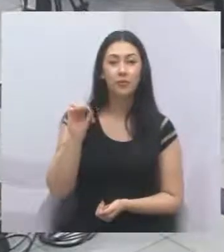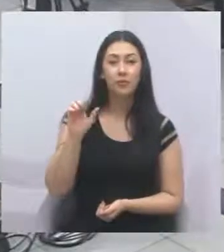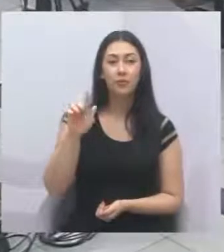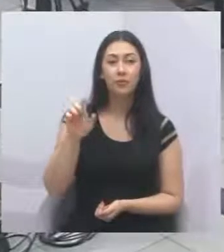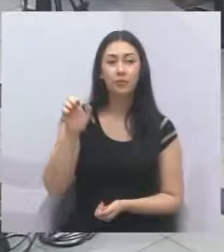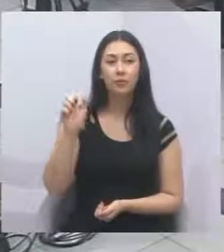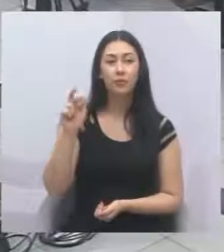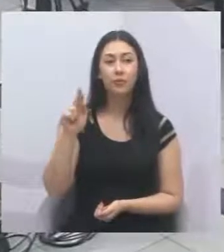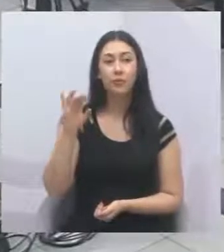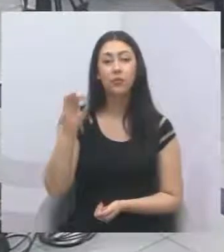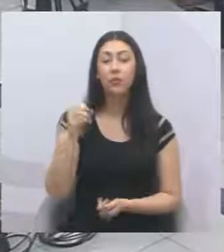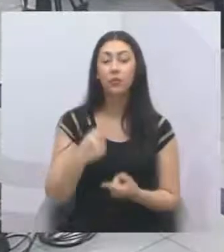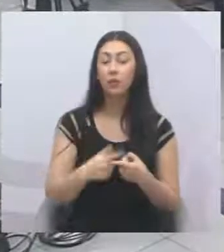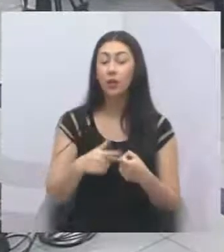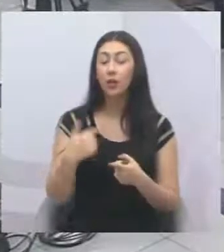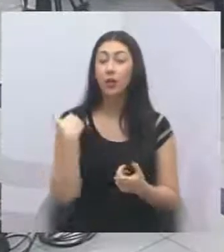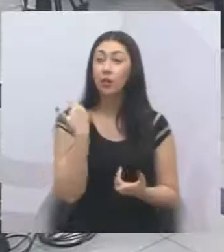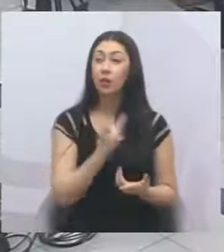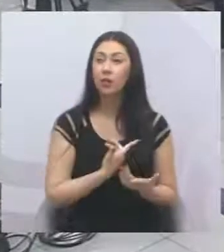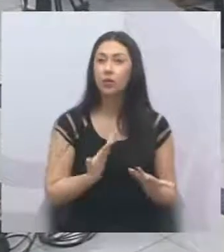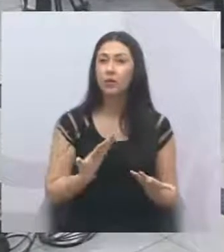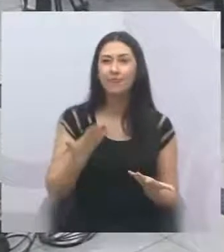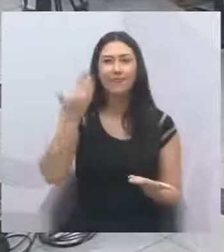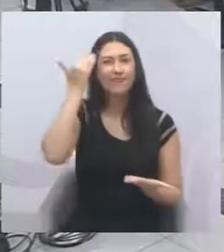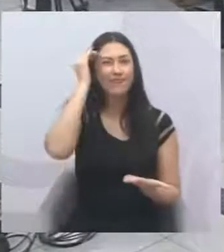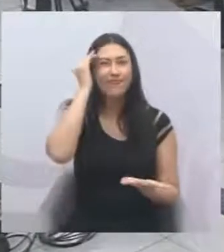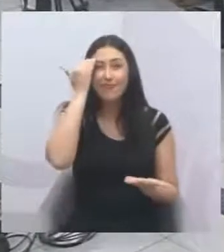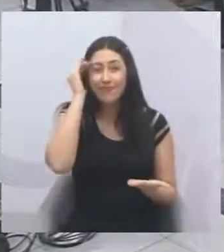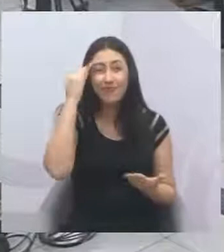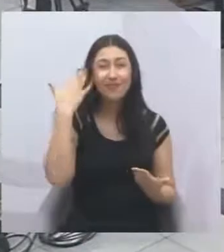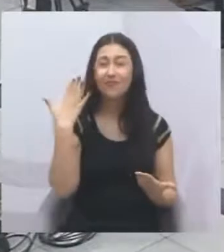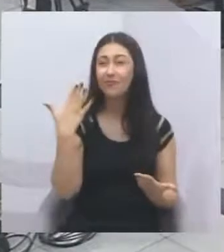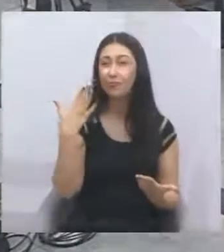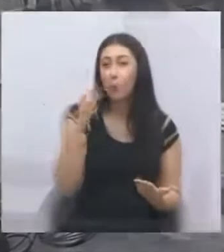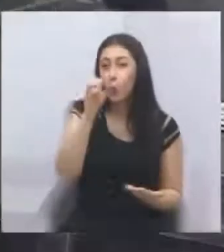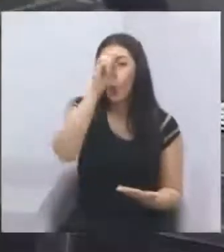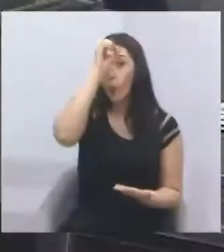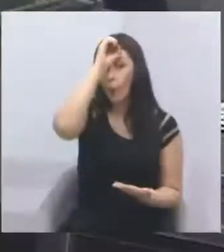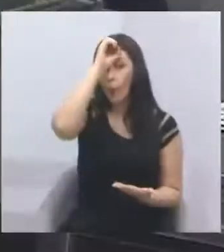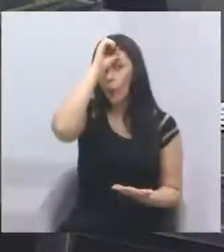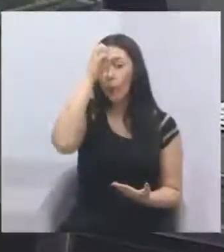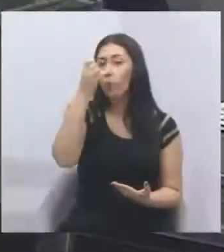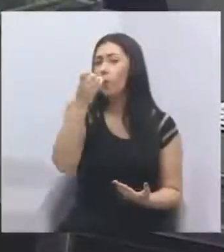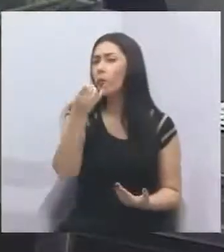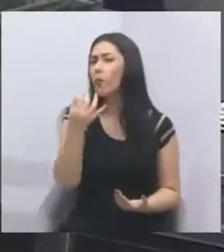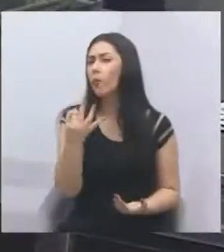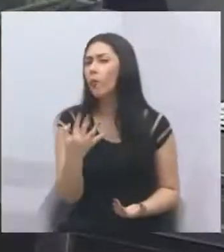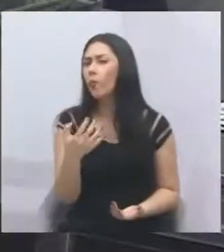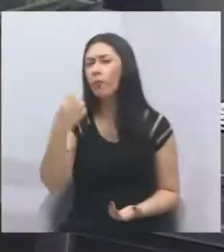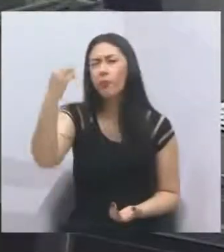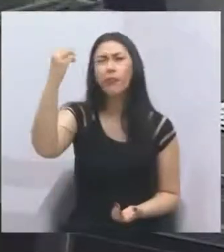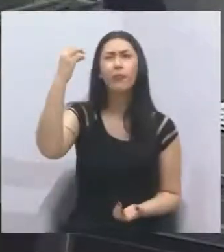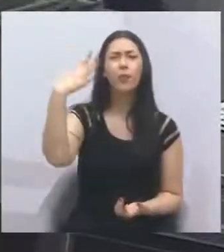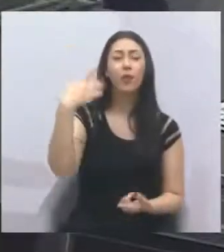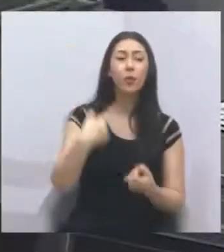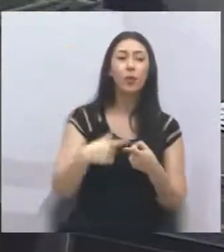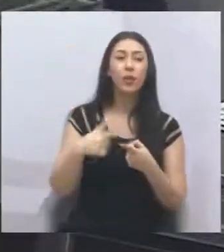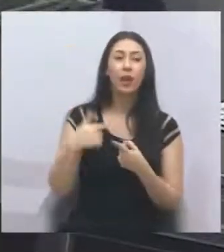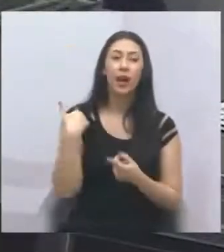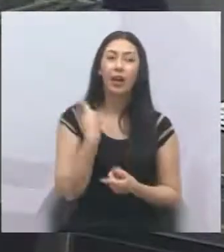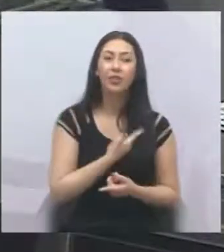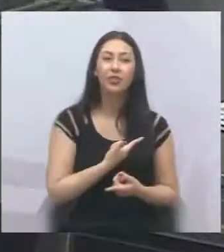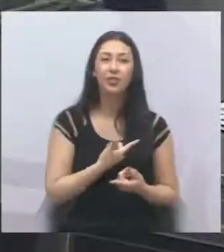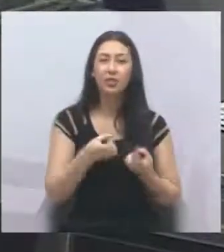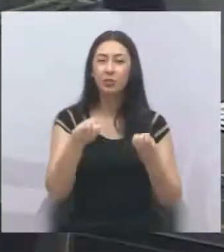porque nós não temos realmente clareza de quantas lâmpadas são, porque nós não estamos falando de um